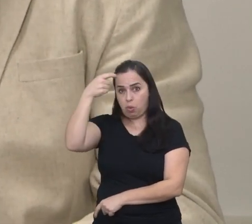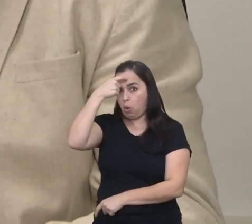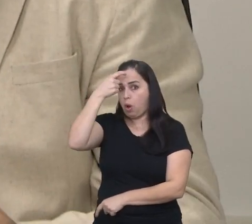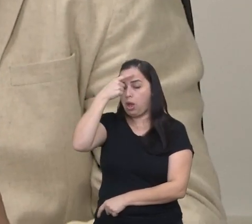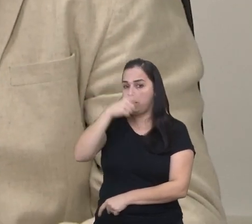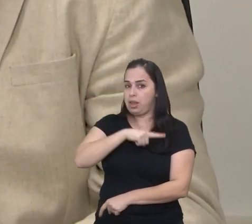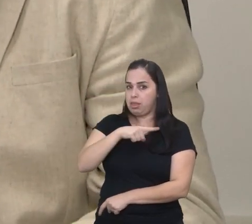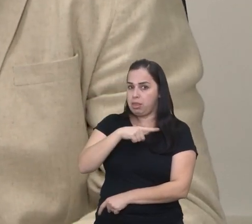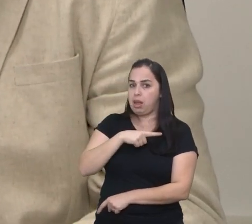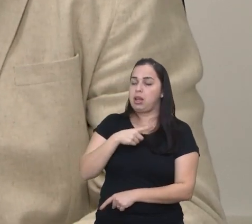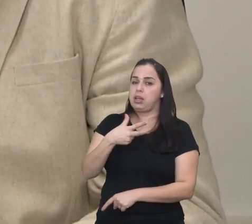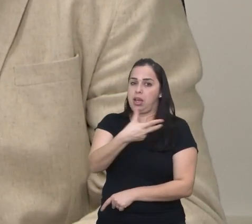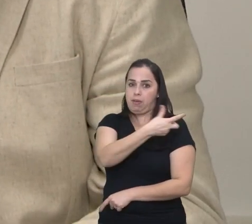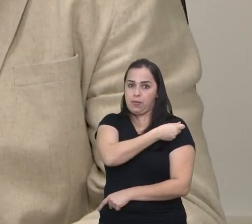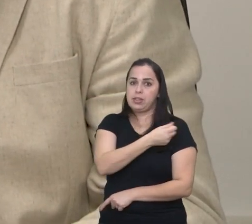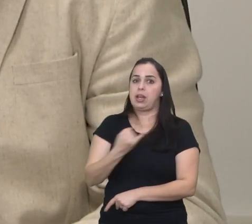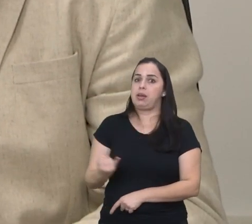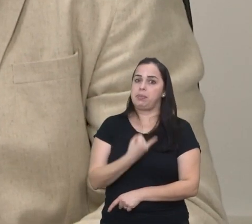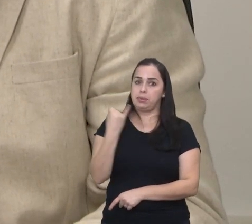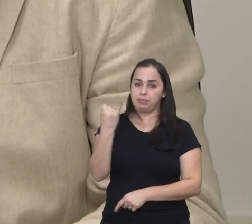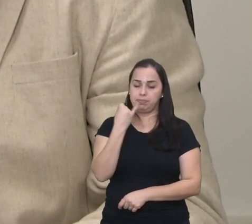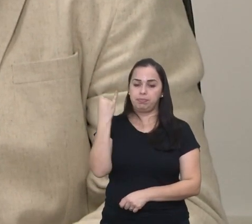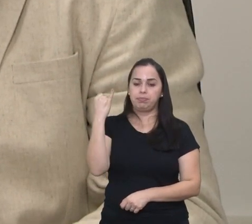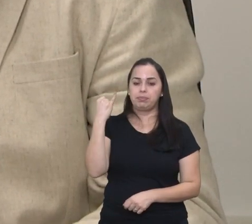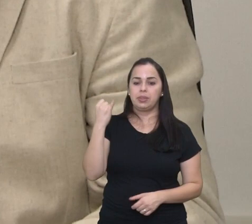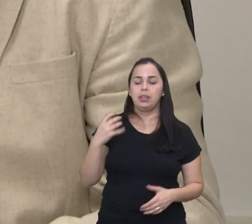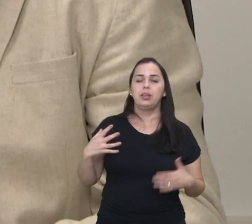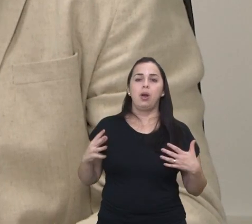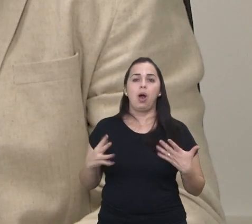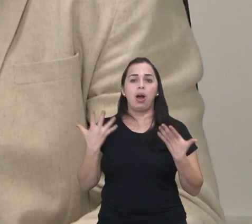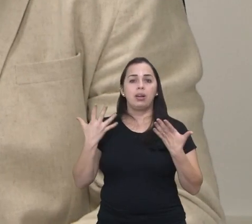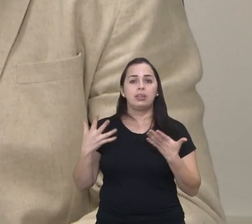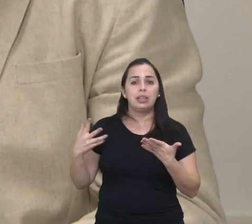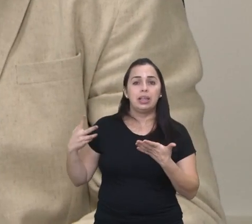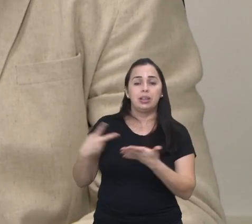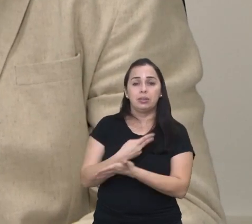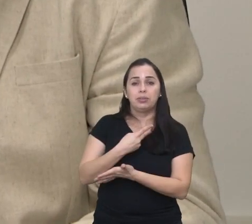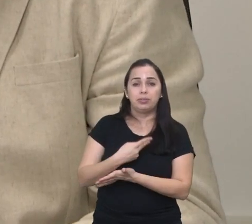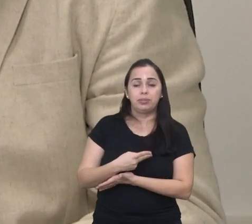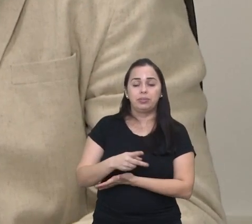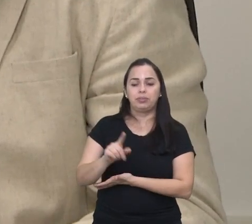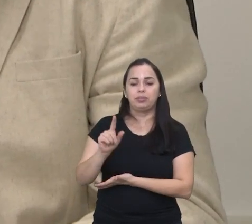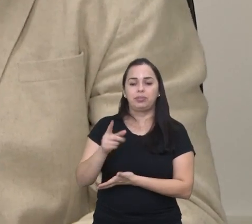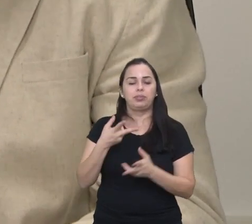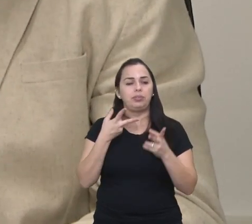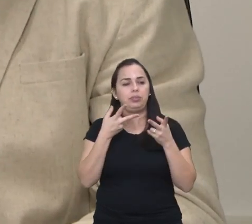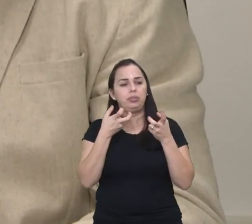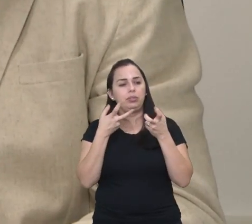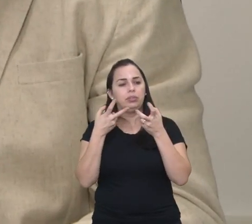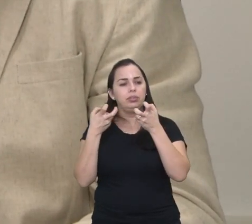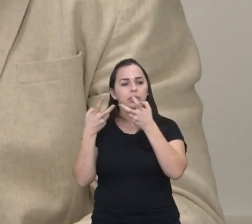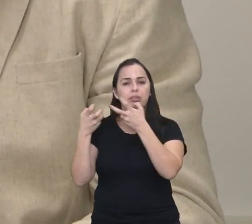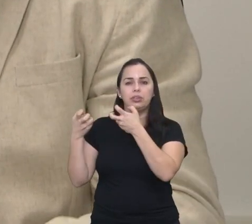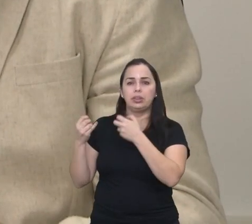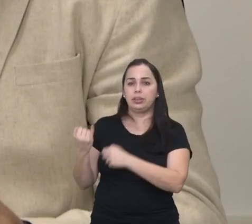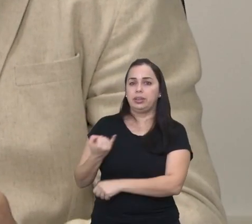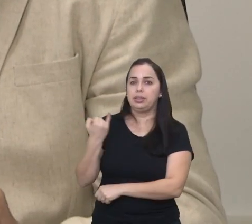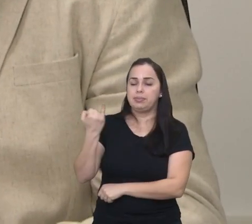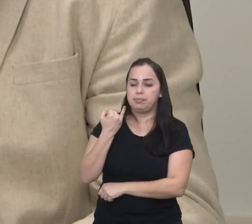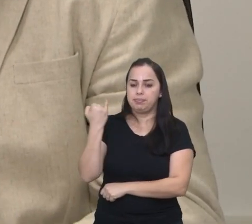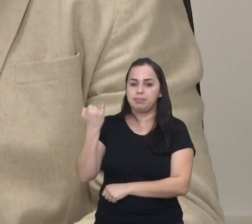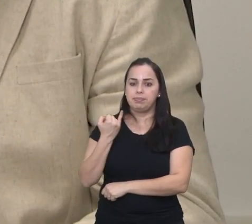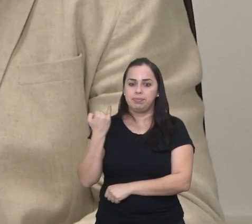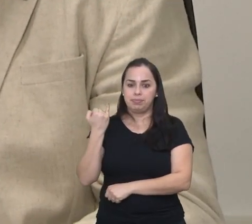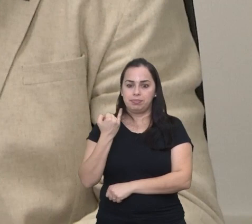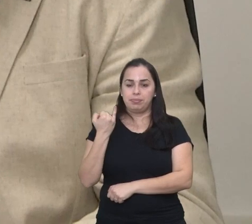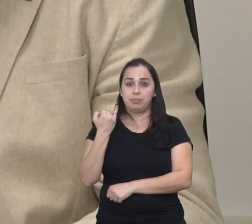essa consciência da vacinação. E então surge através da nossa percepção, visto que é muito importante